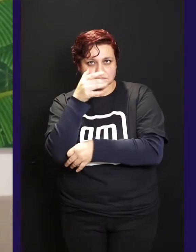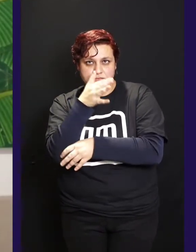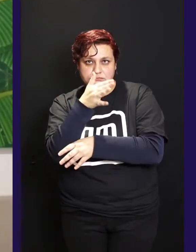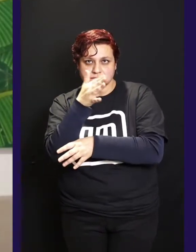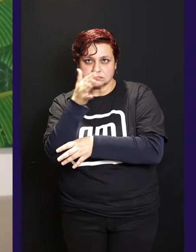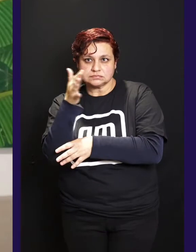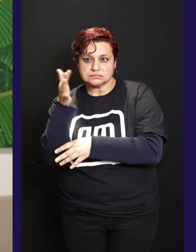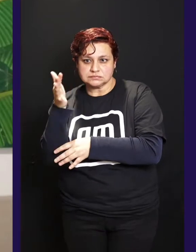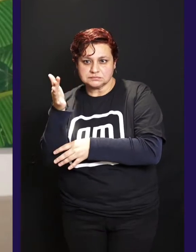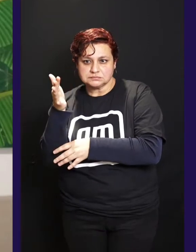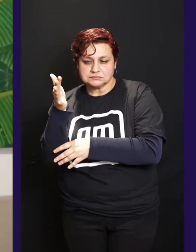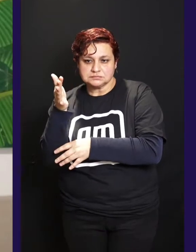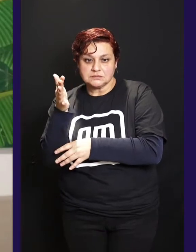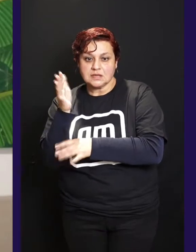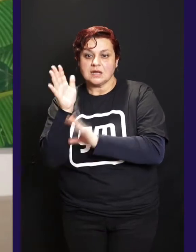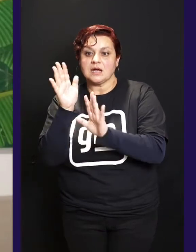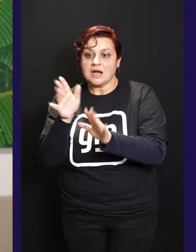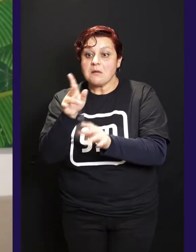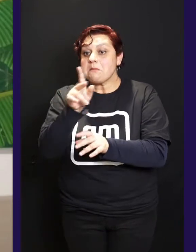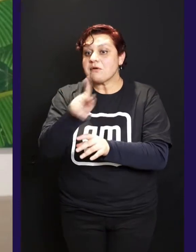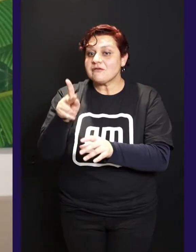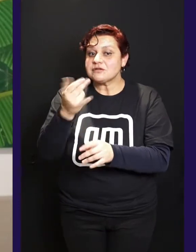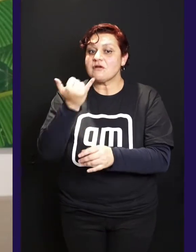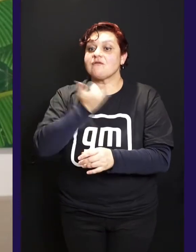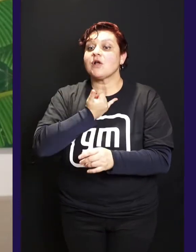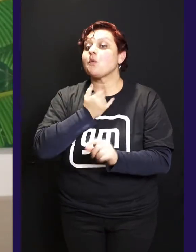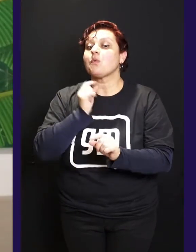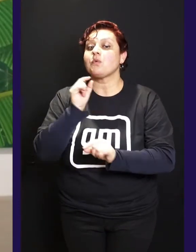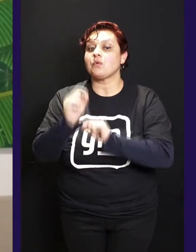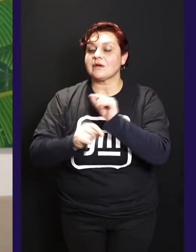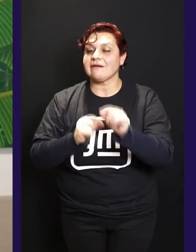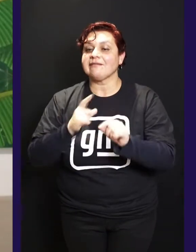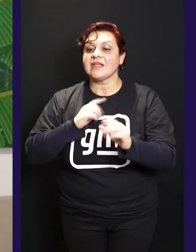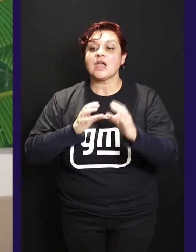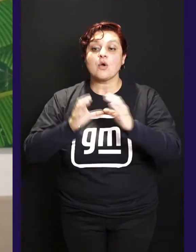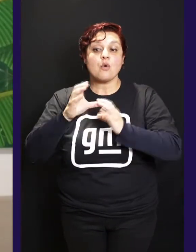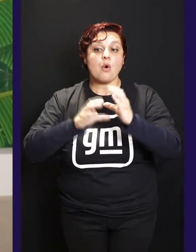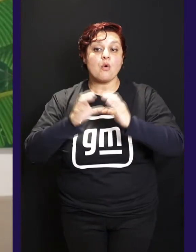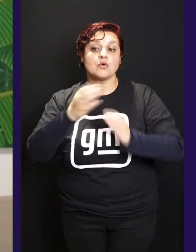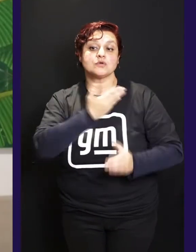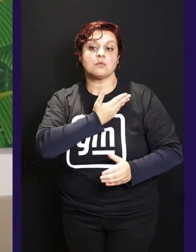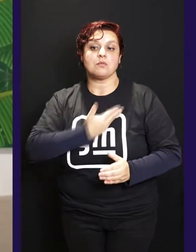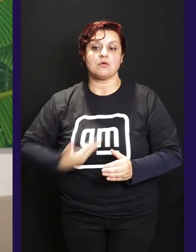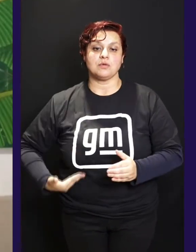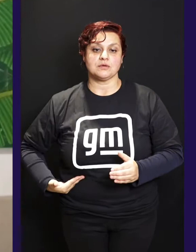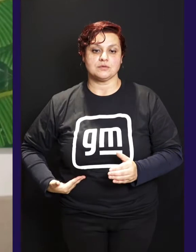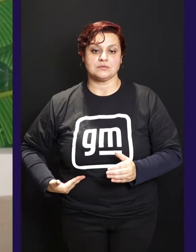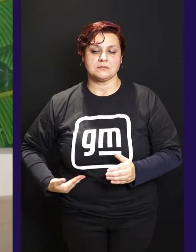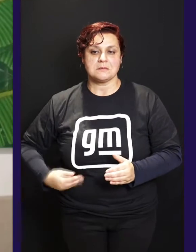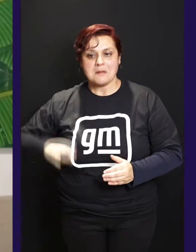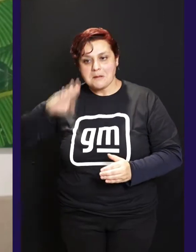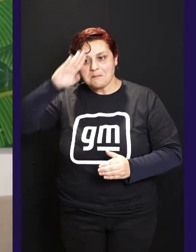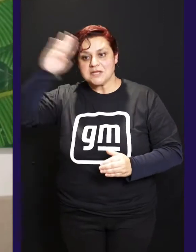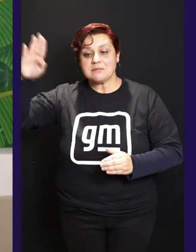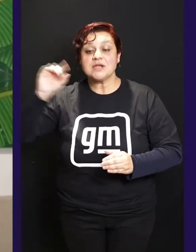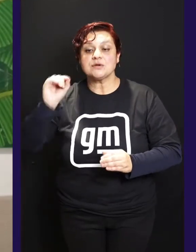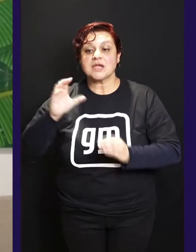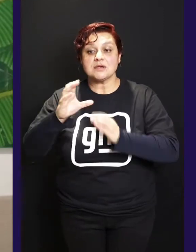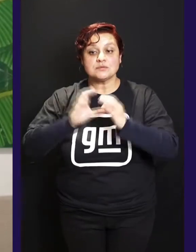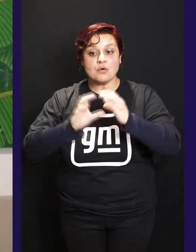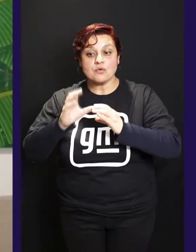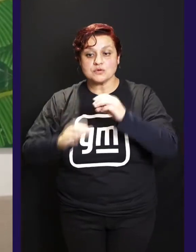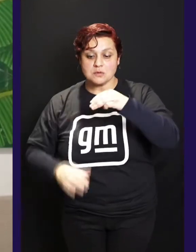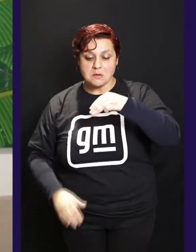explicando, e ele começou a falar de concurso público, principalmente concurso da magistratura, né? Ele começou a